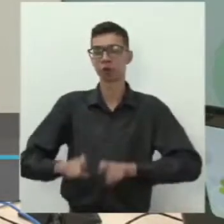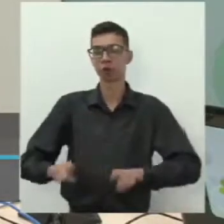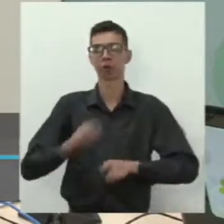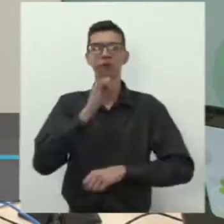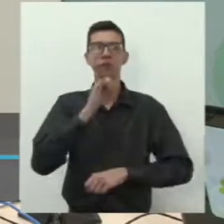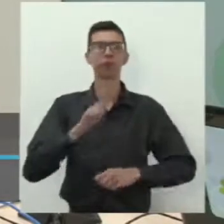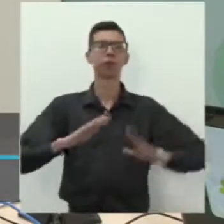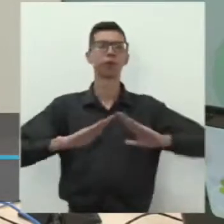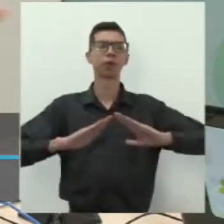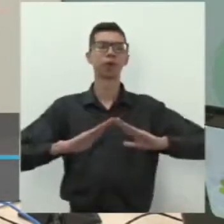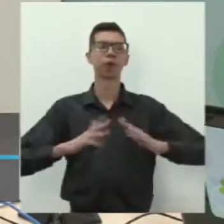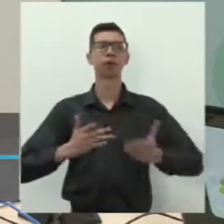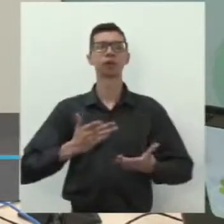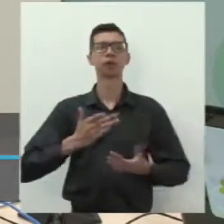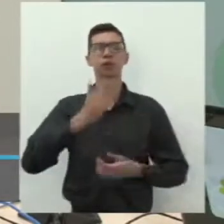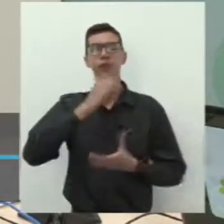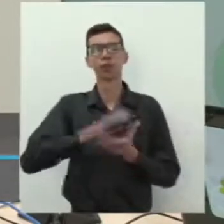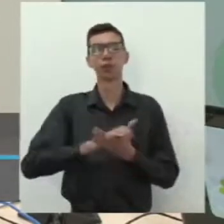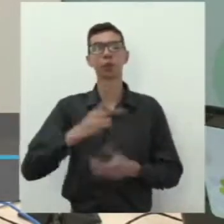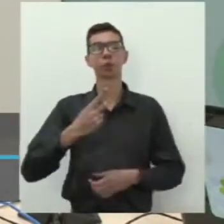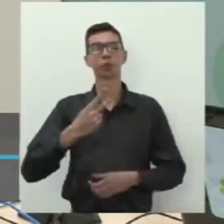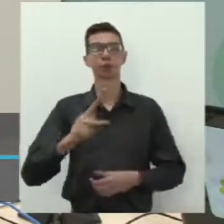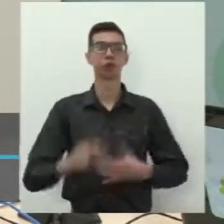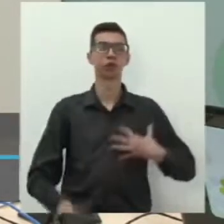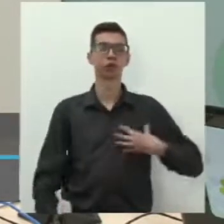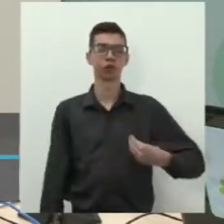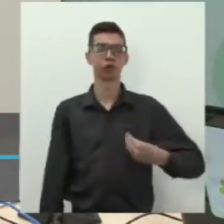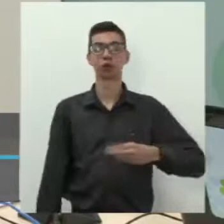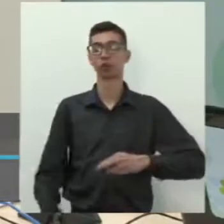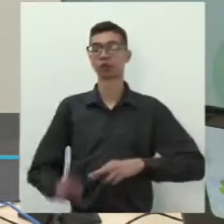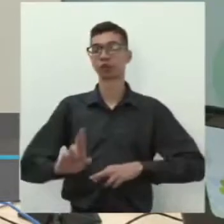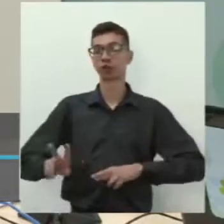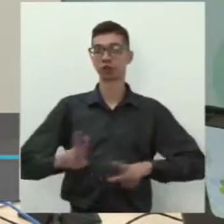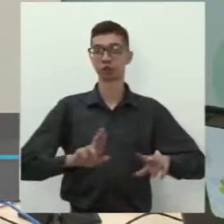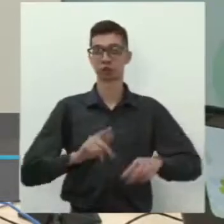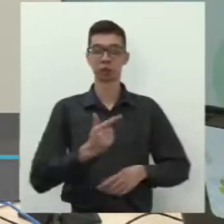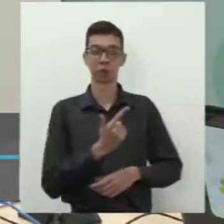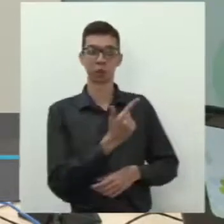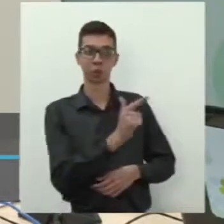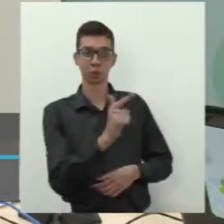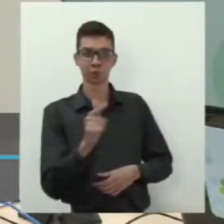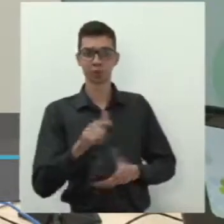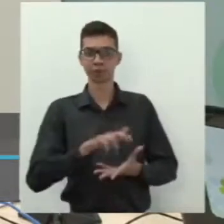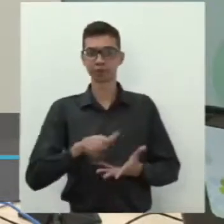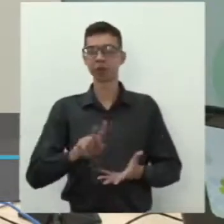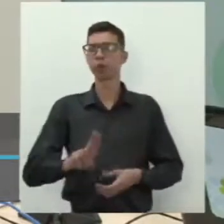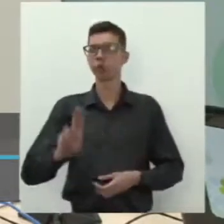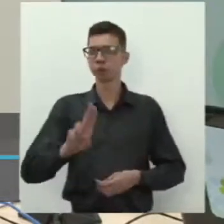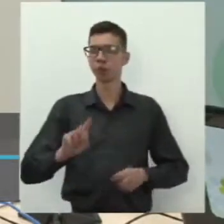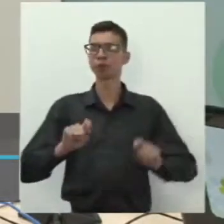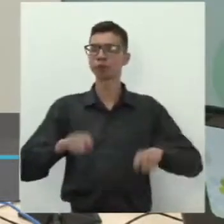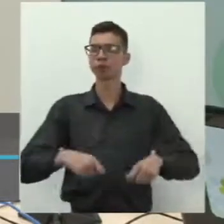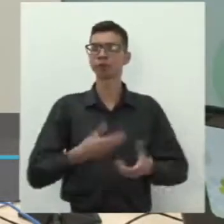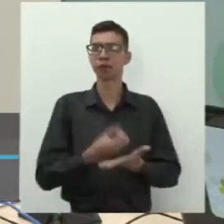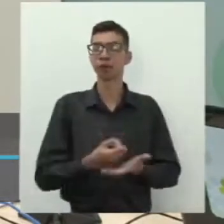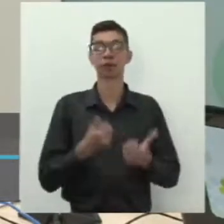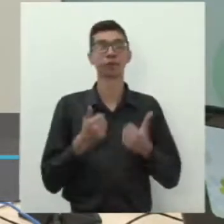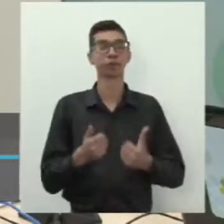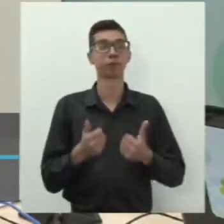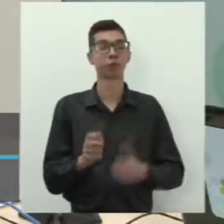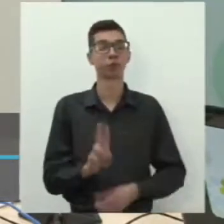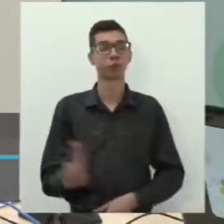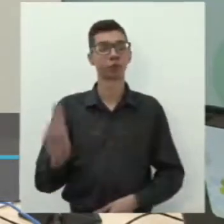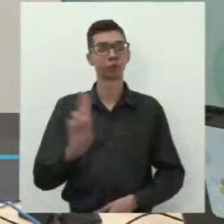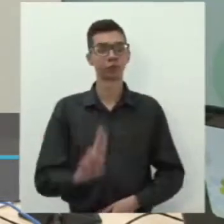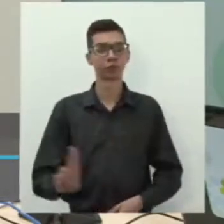e seu marido, seu filho tem outro, utiliza também, instala nesses outros computadores, porque vale a pena explorar esses recursos,